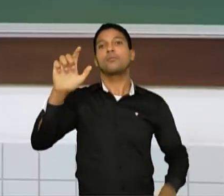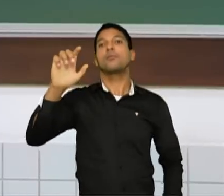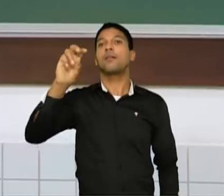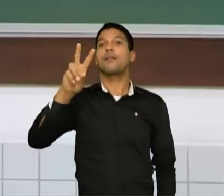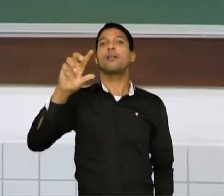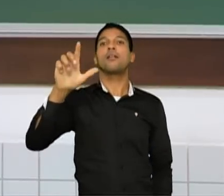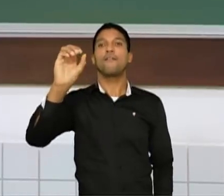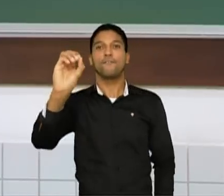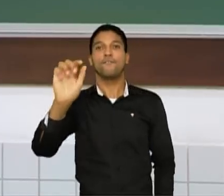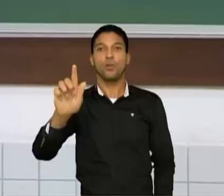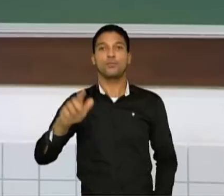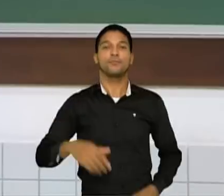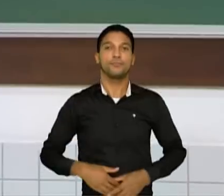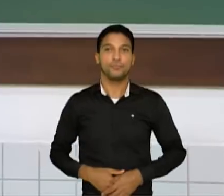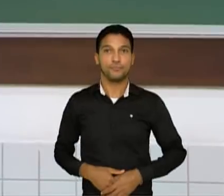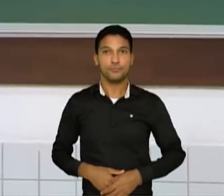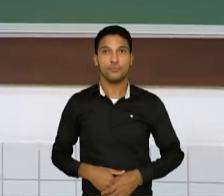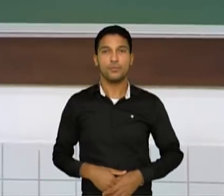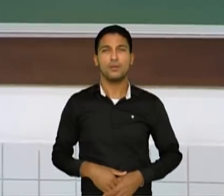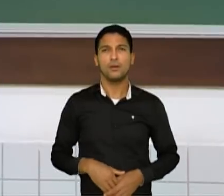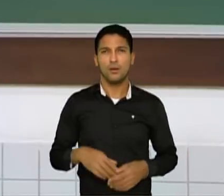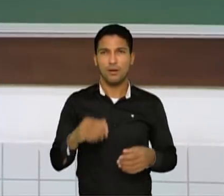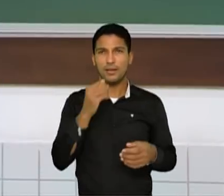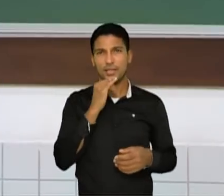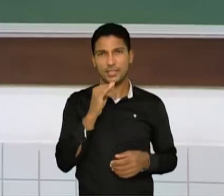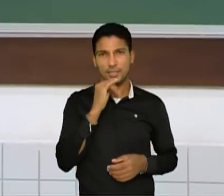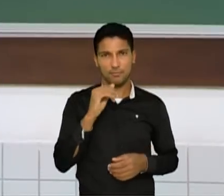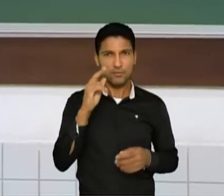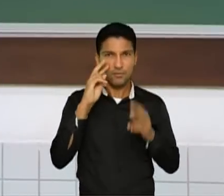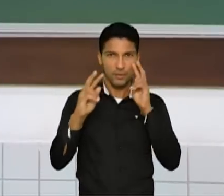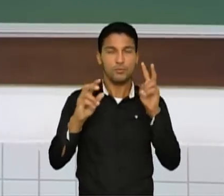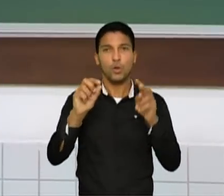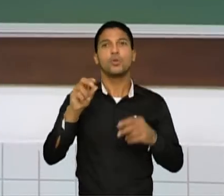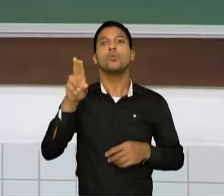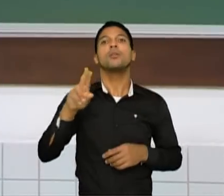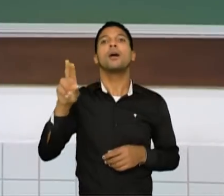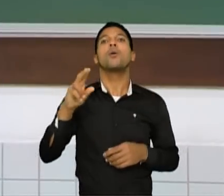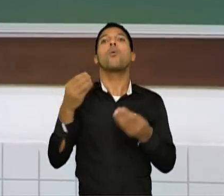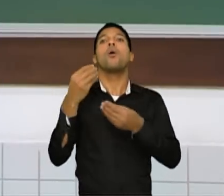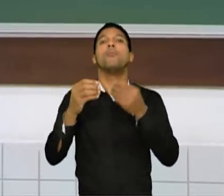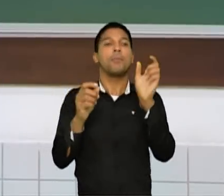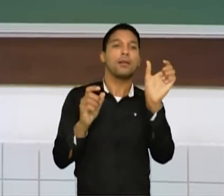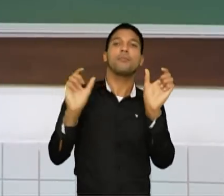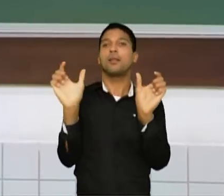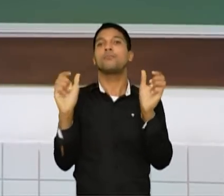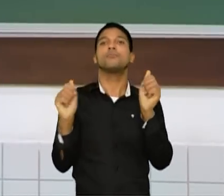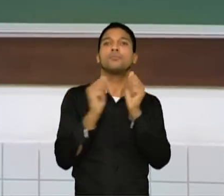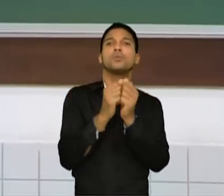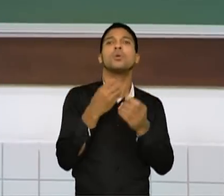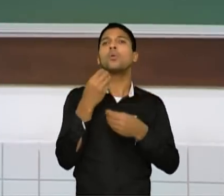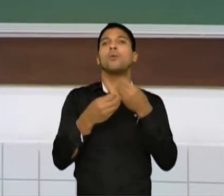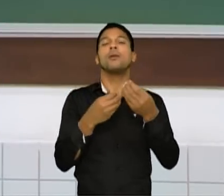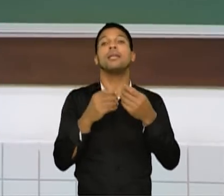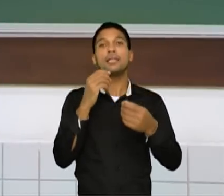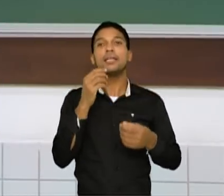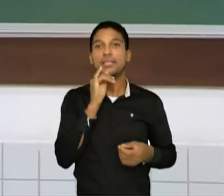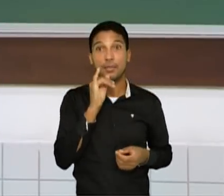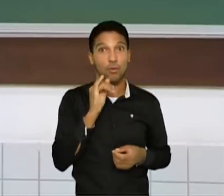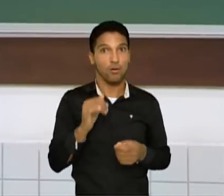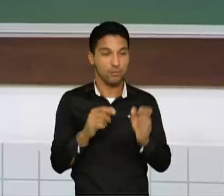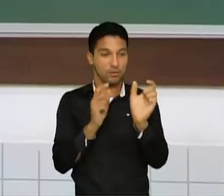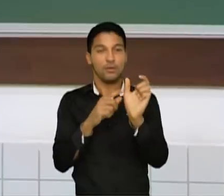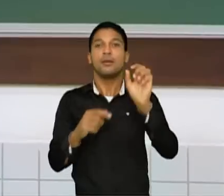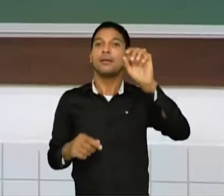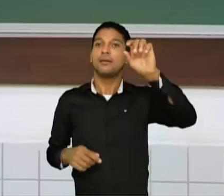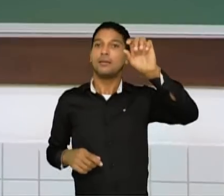a partir dessa palavra eu posso colocar ali um sufixo, né? Formar ali a palavra lapiseira, né? Então a